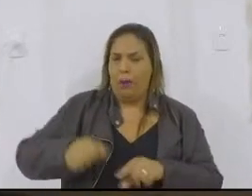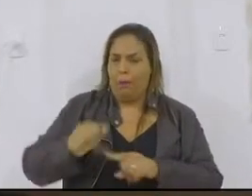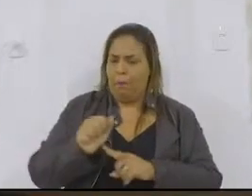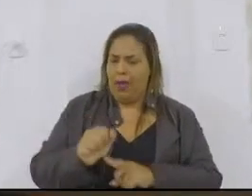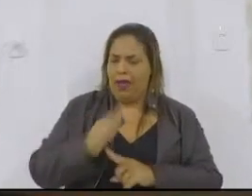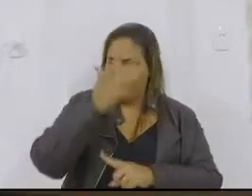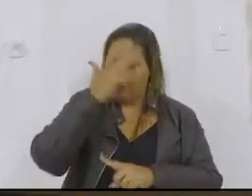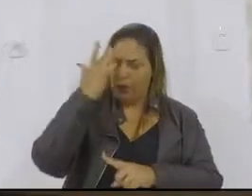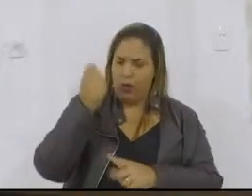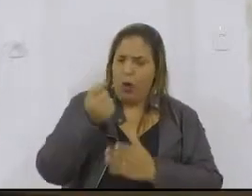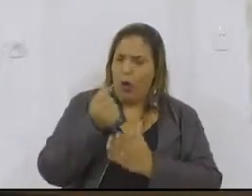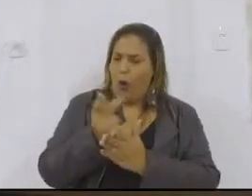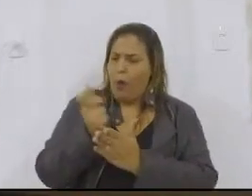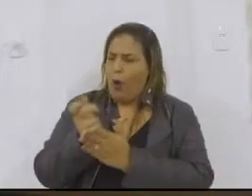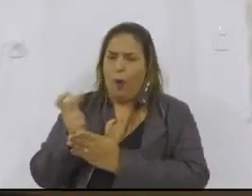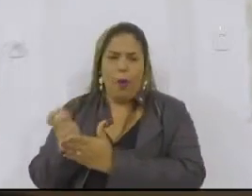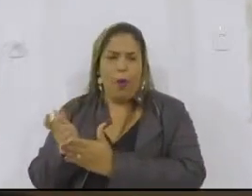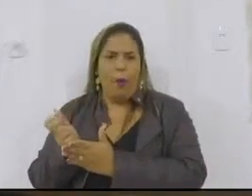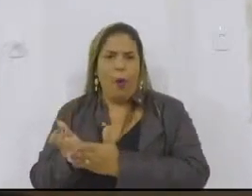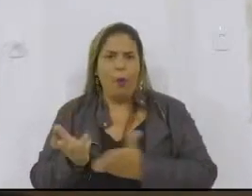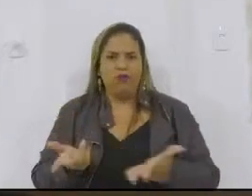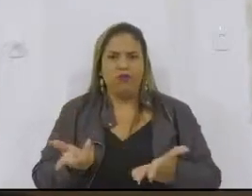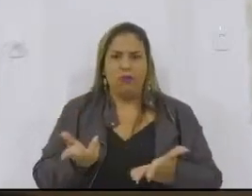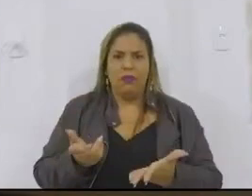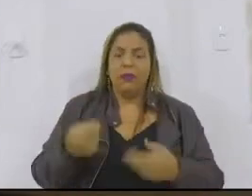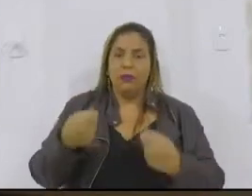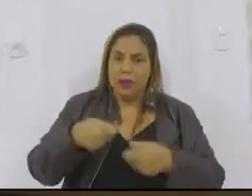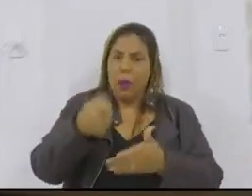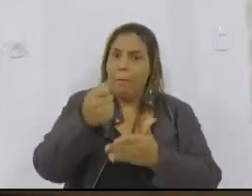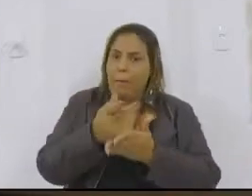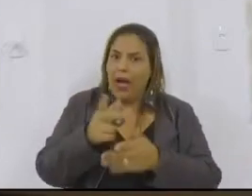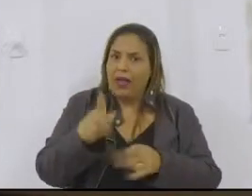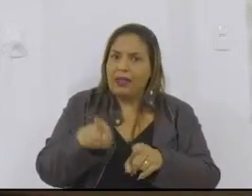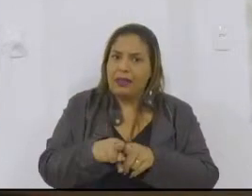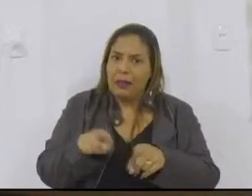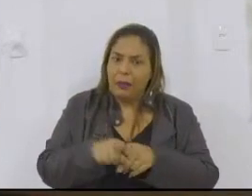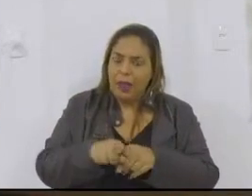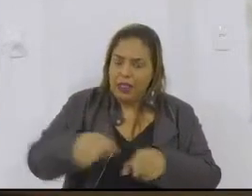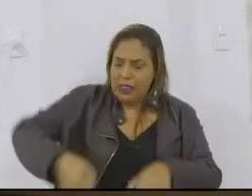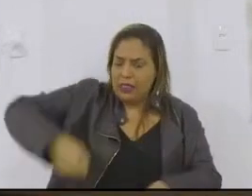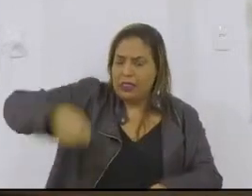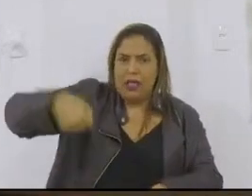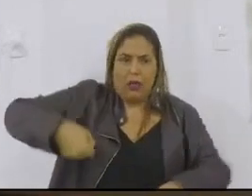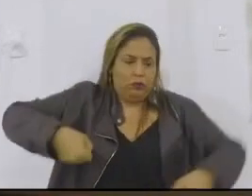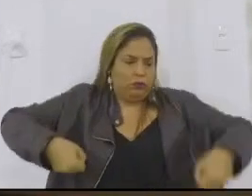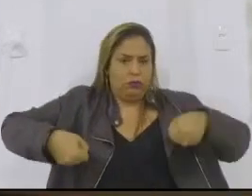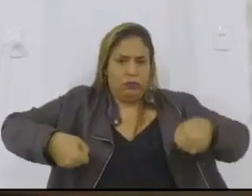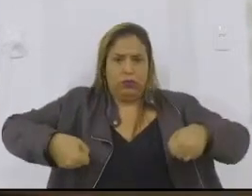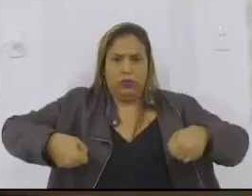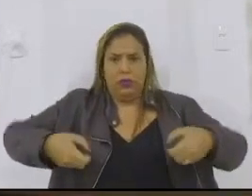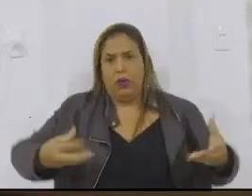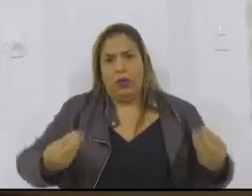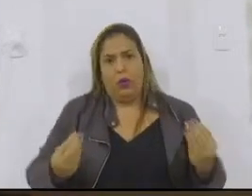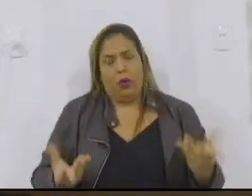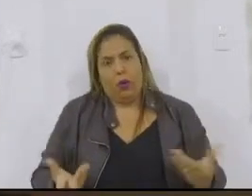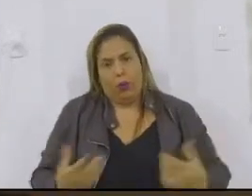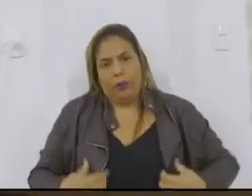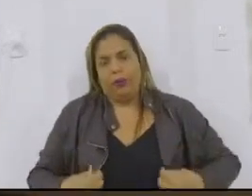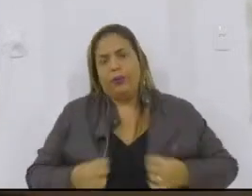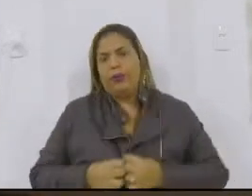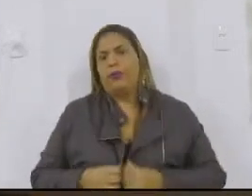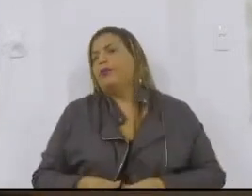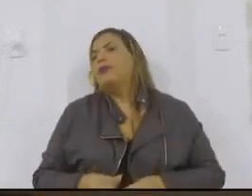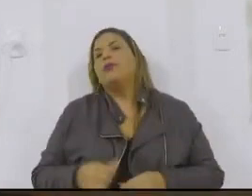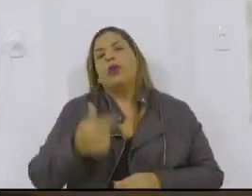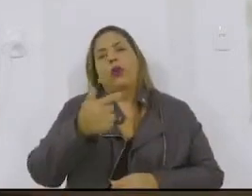supermercados e estabelecimentos aos seus consumidores, observados disposto da Lei Estadual 8473 de 2019 e da